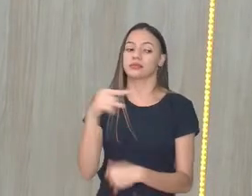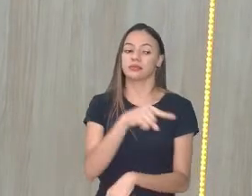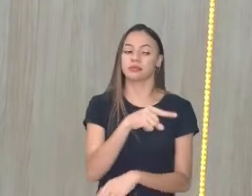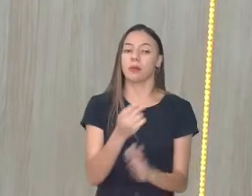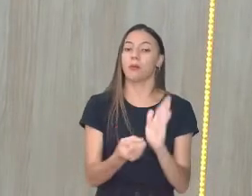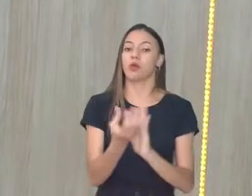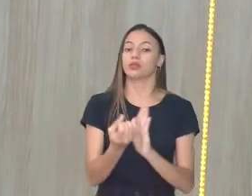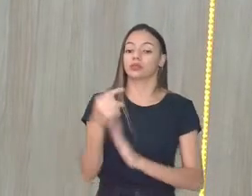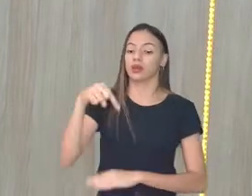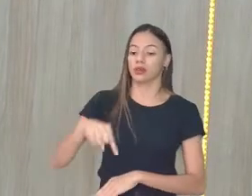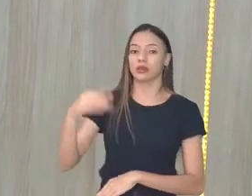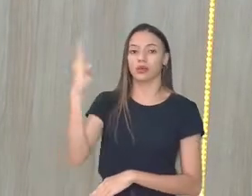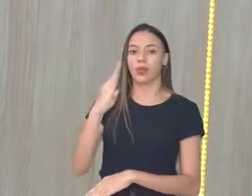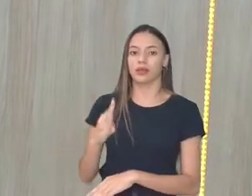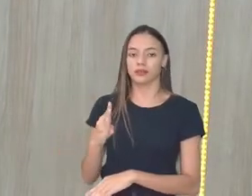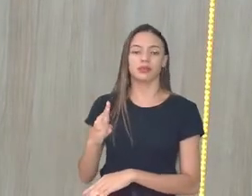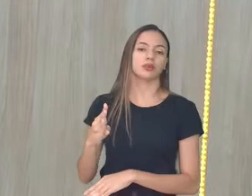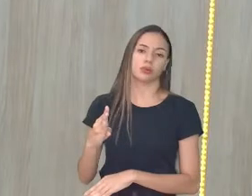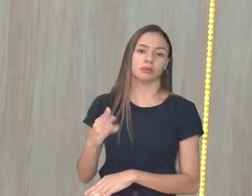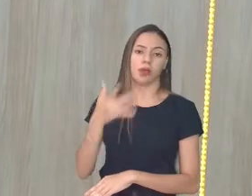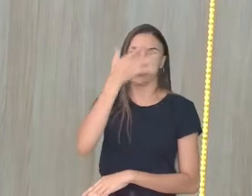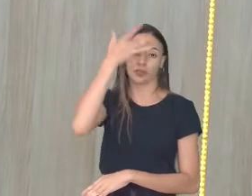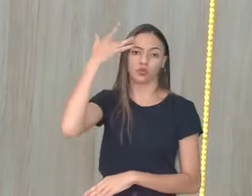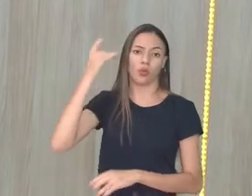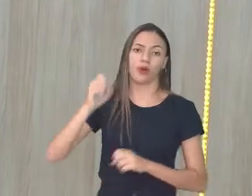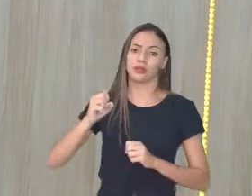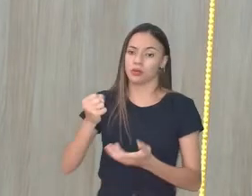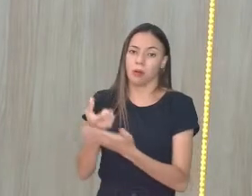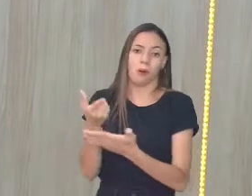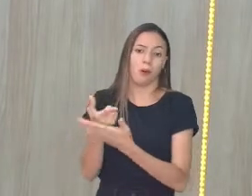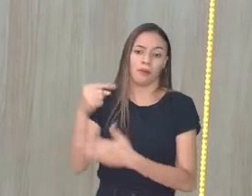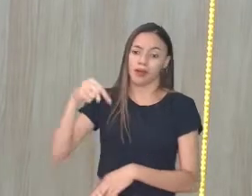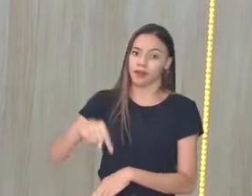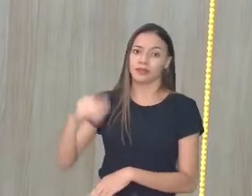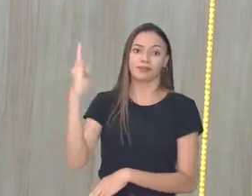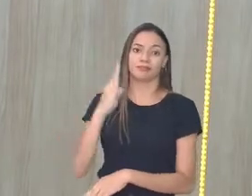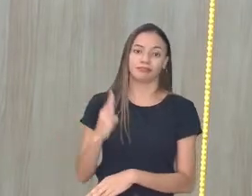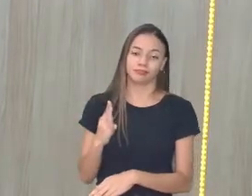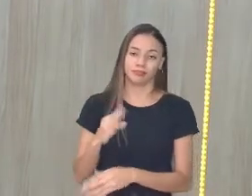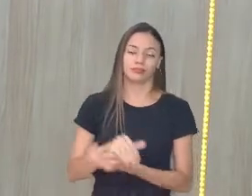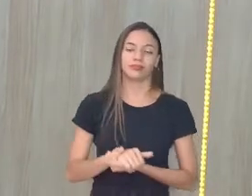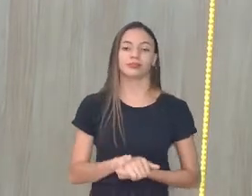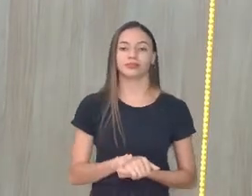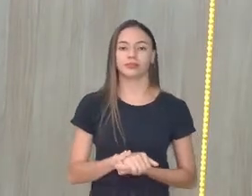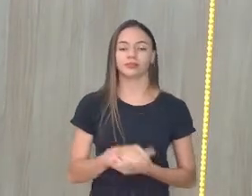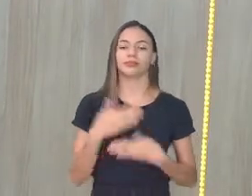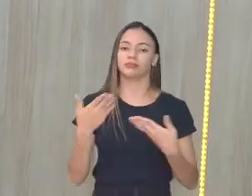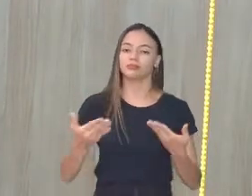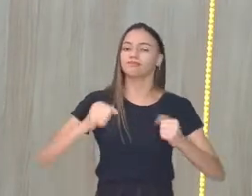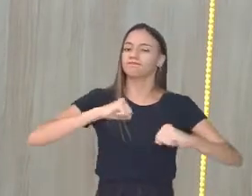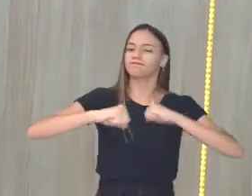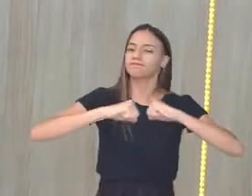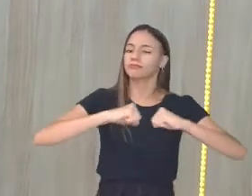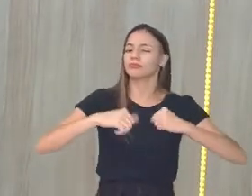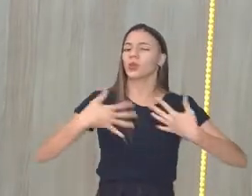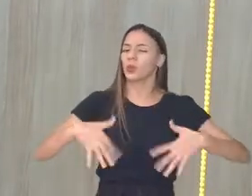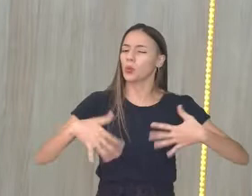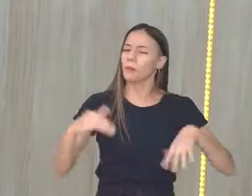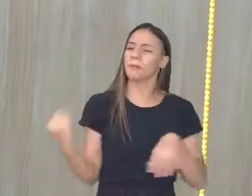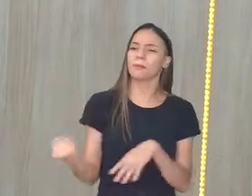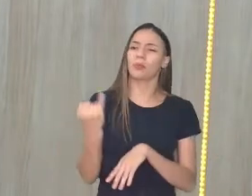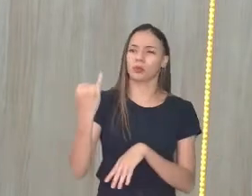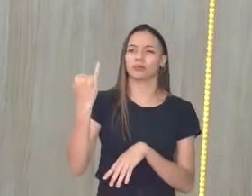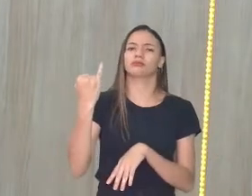no Brasil para consumo no território nacional. Então, esse debate ele foi muito